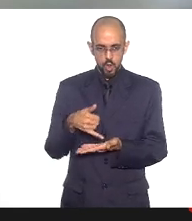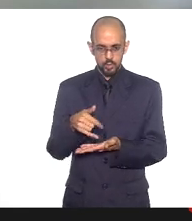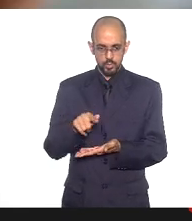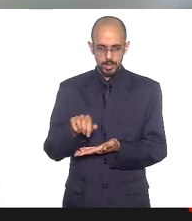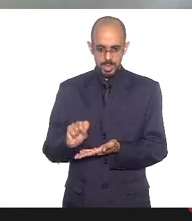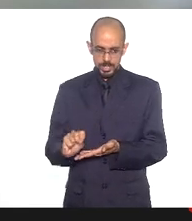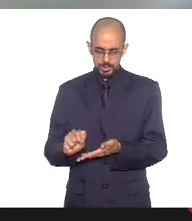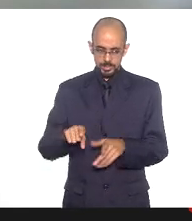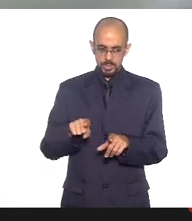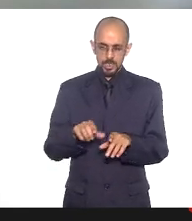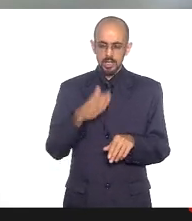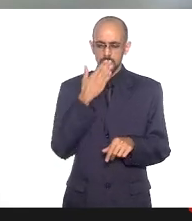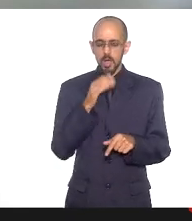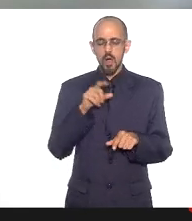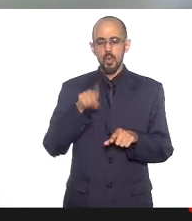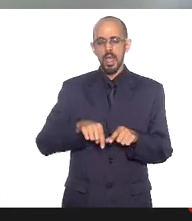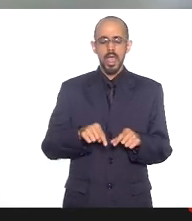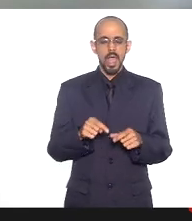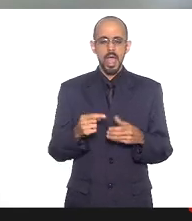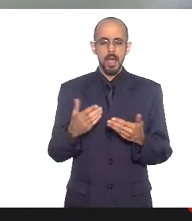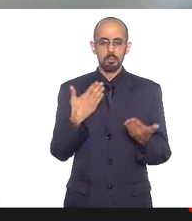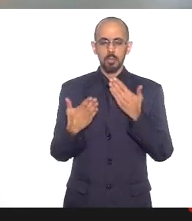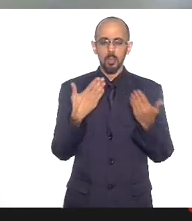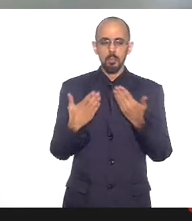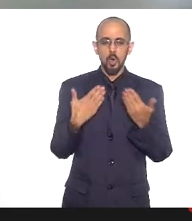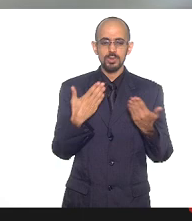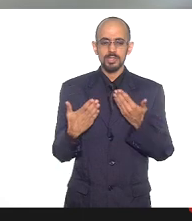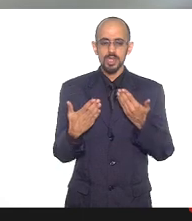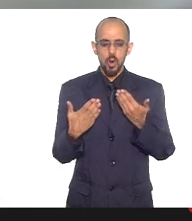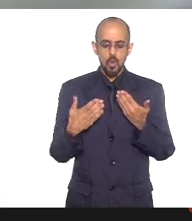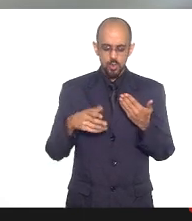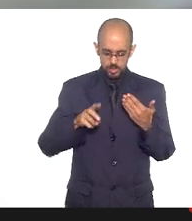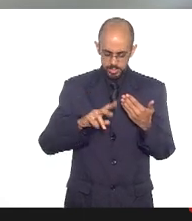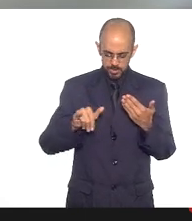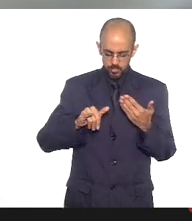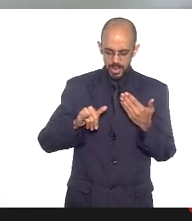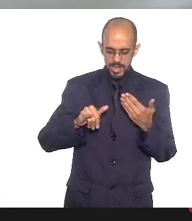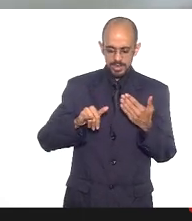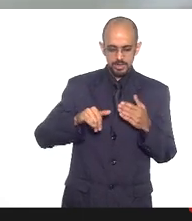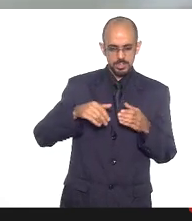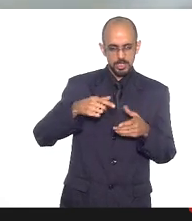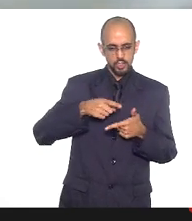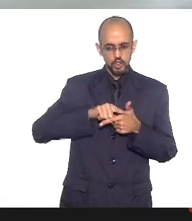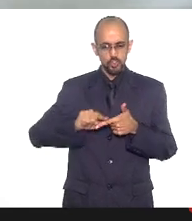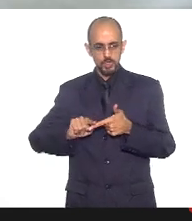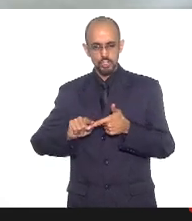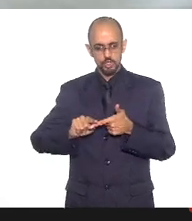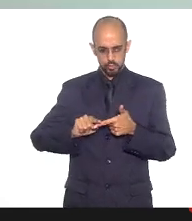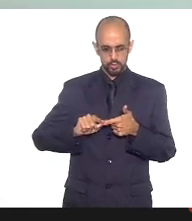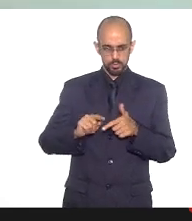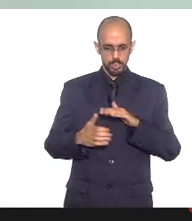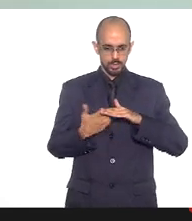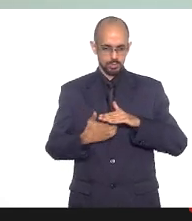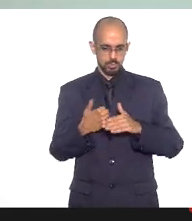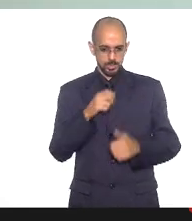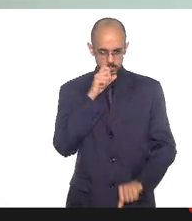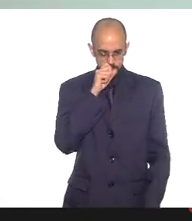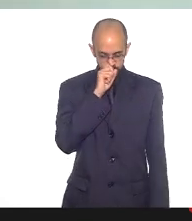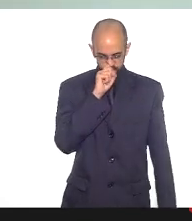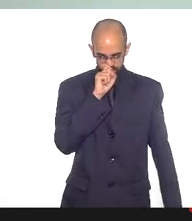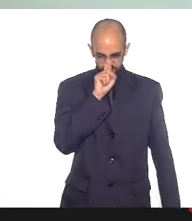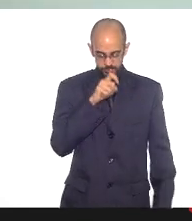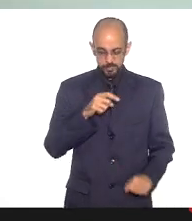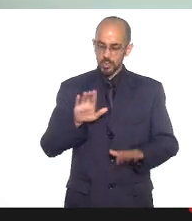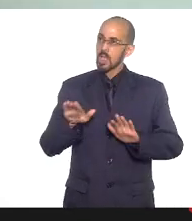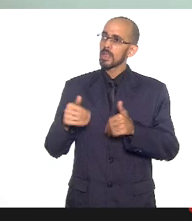de proporcionalidade isso será feito? Por favor. Deixa eu só retomar aquele ponto que você